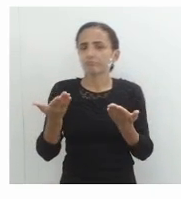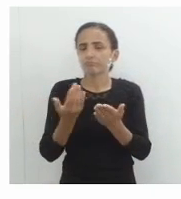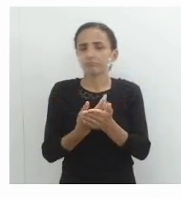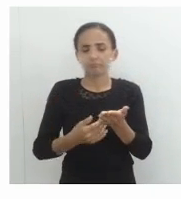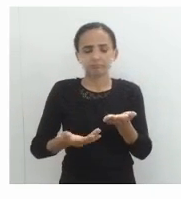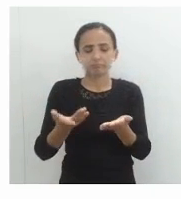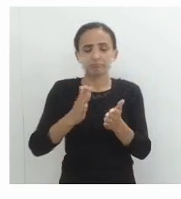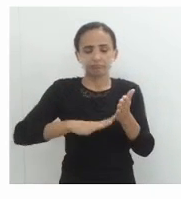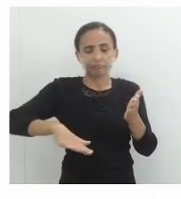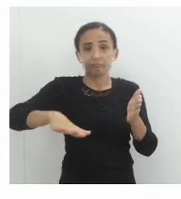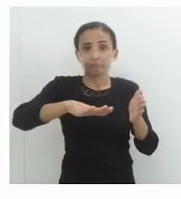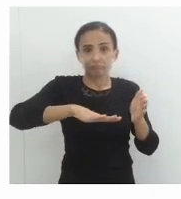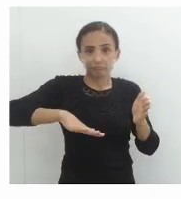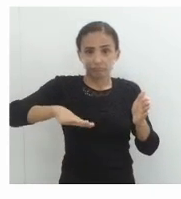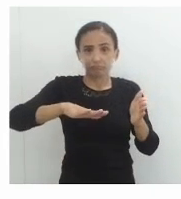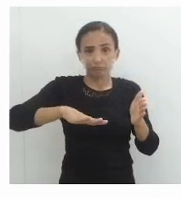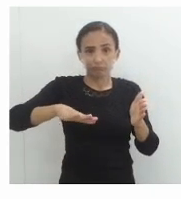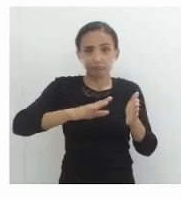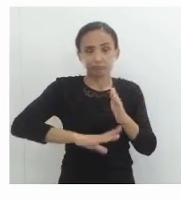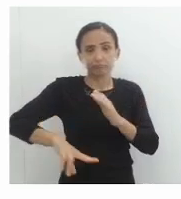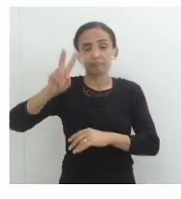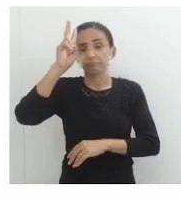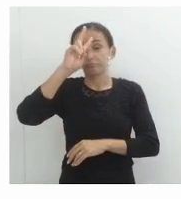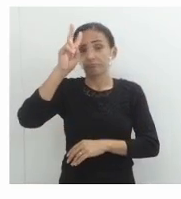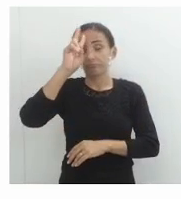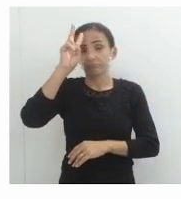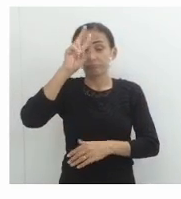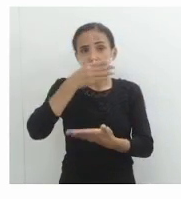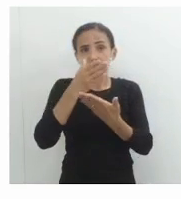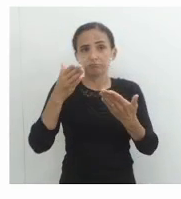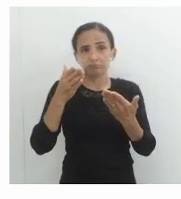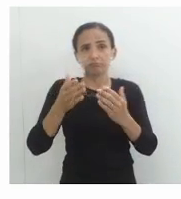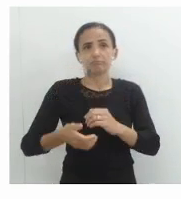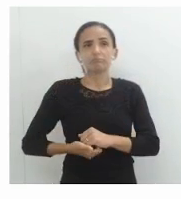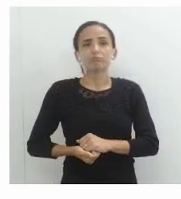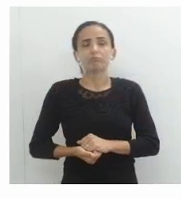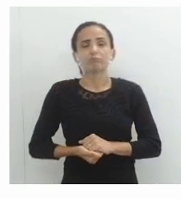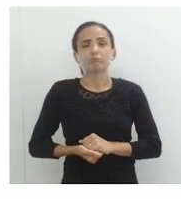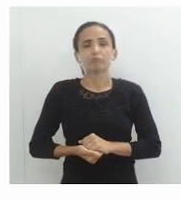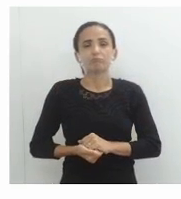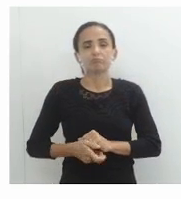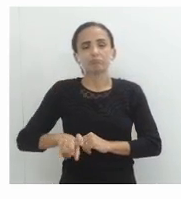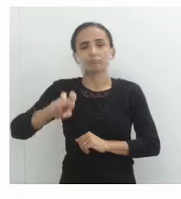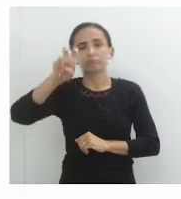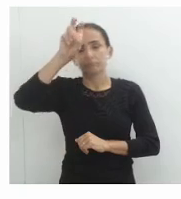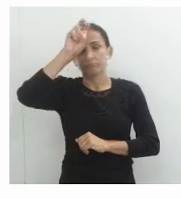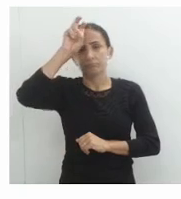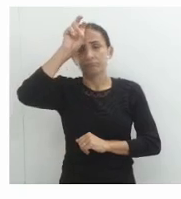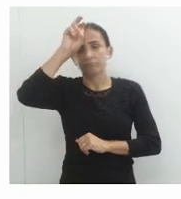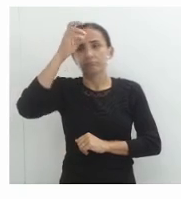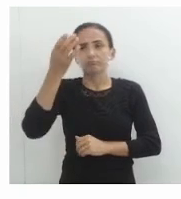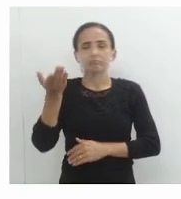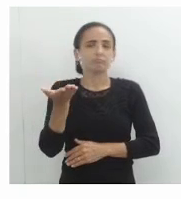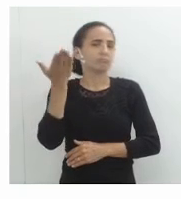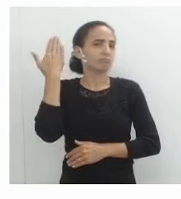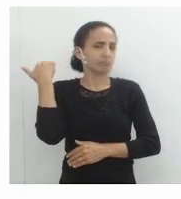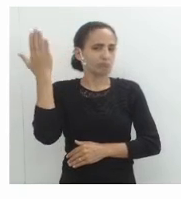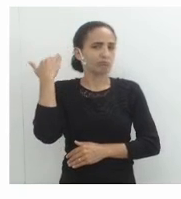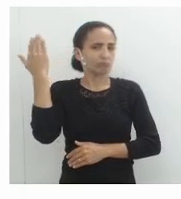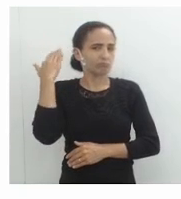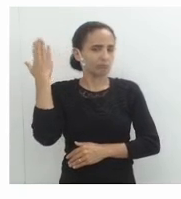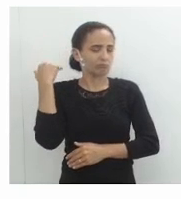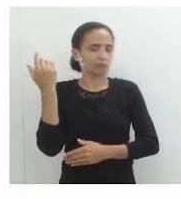espaço de representação, né? Da história do espaço de representação. No Egito Antigo, as esculturas e